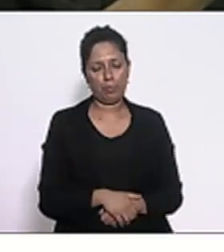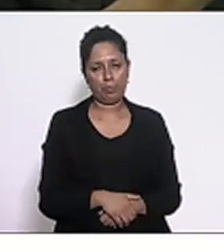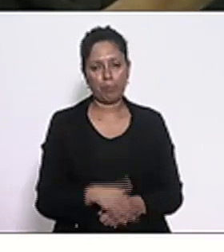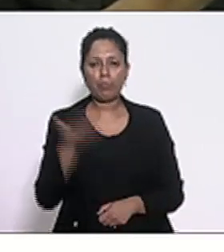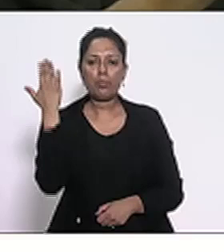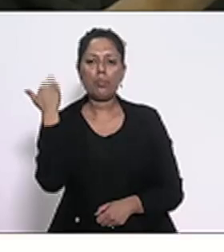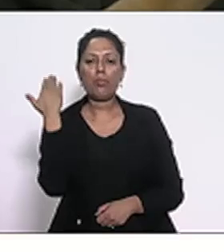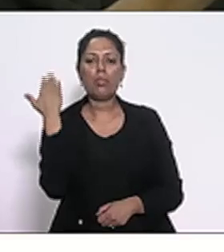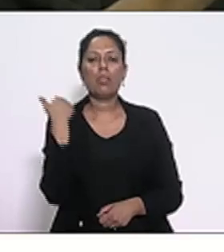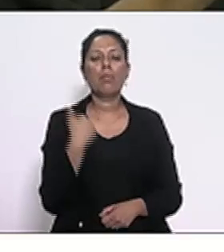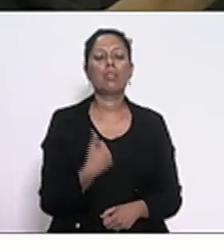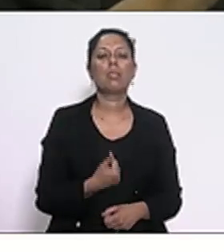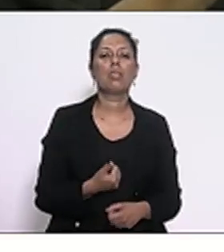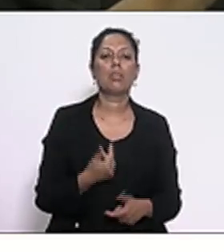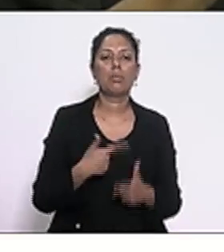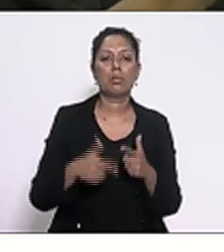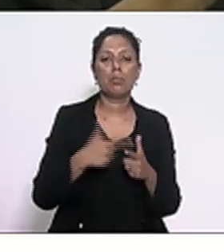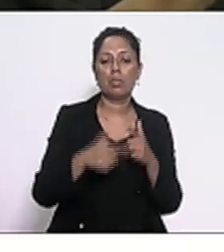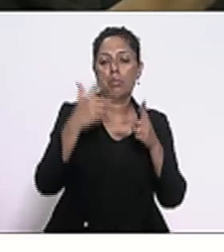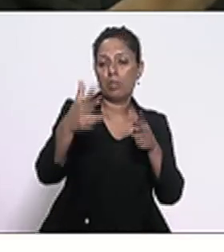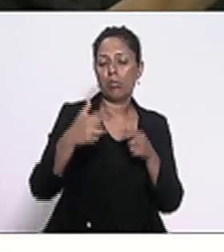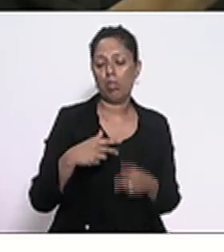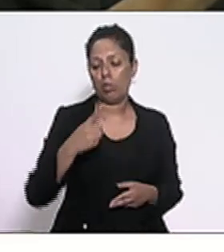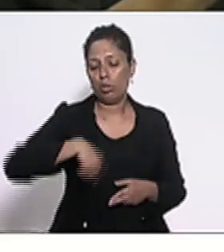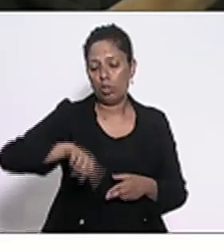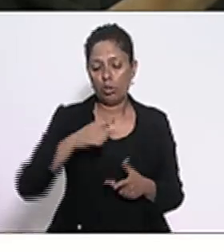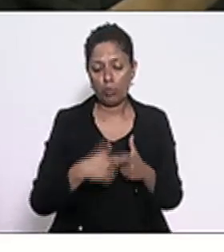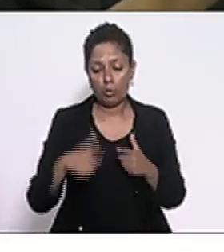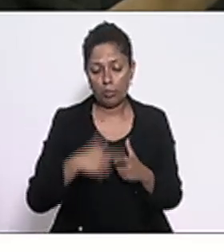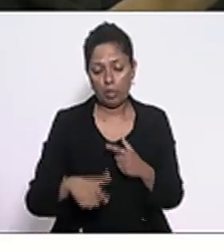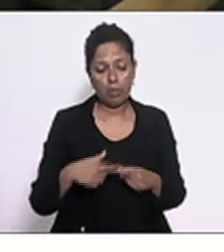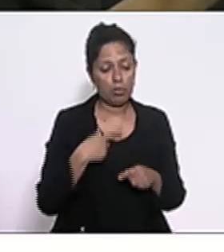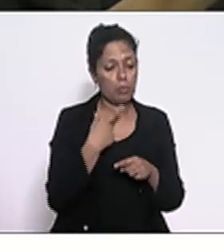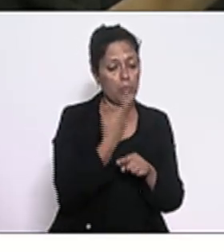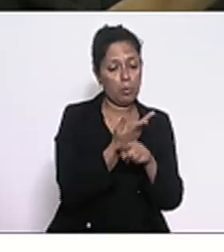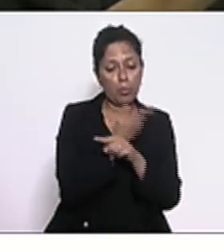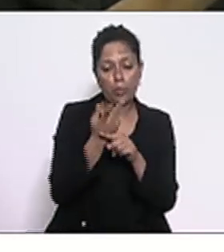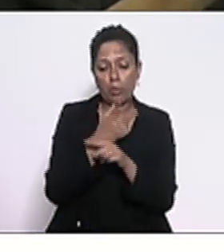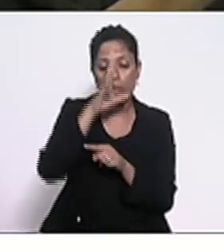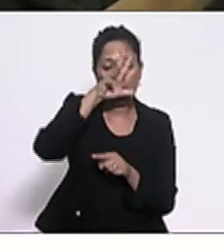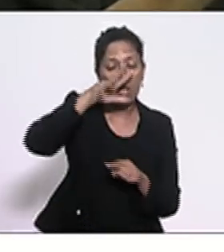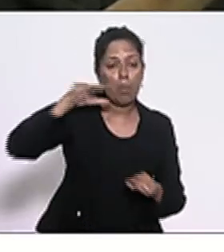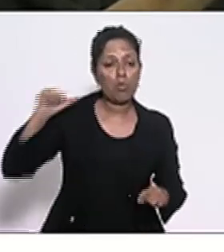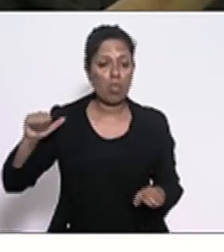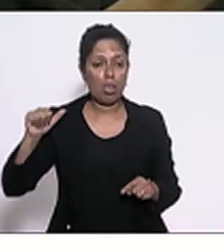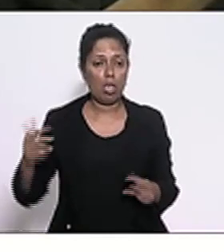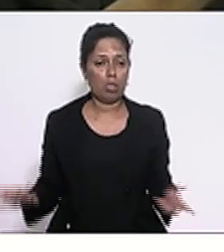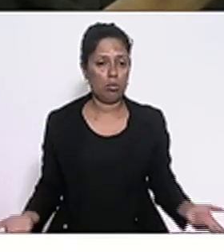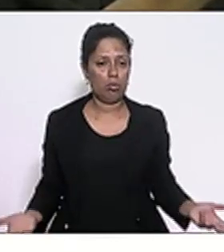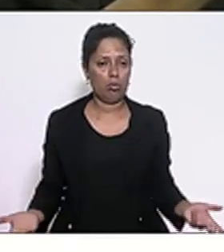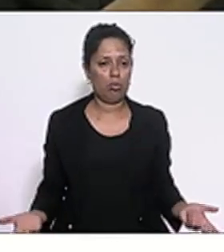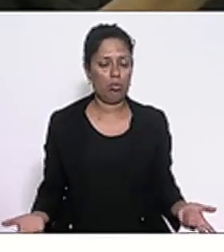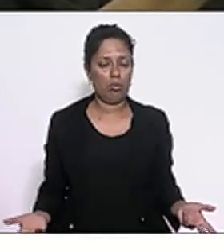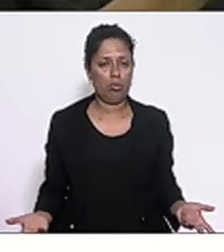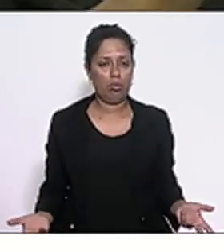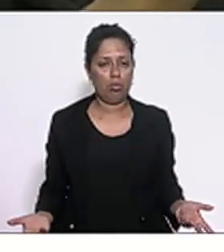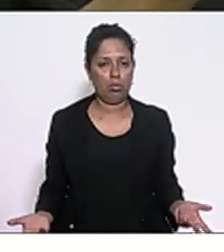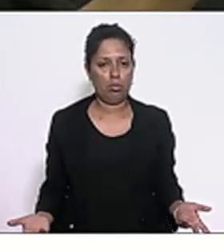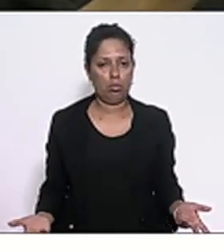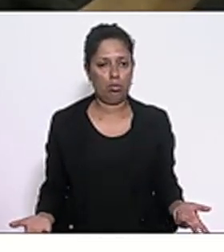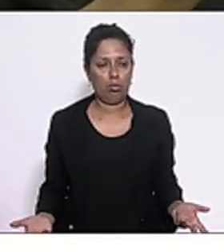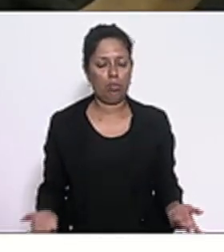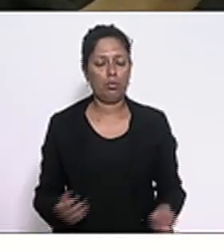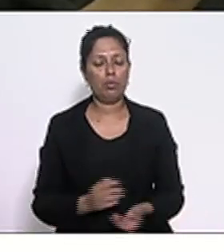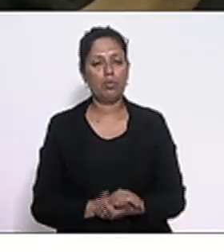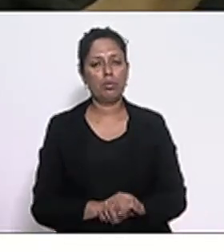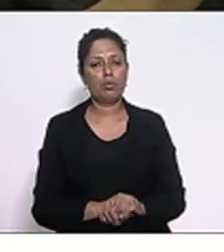Mesma coisa, vai procurar os aposentados, que eles é que têm aquele conhecimento que não está mais em